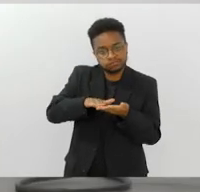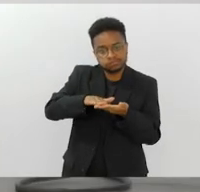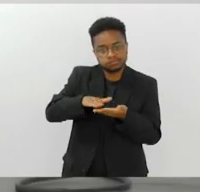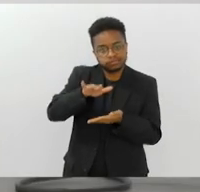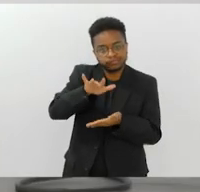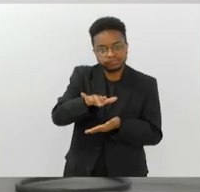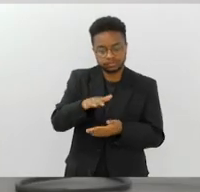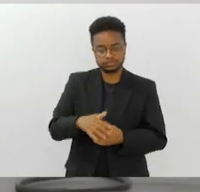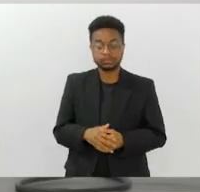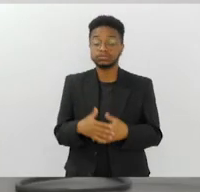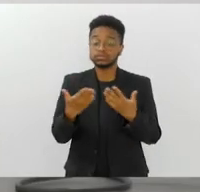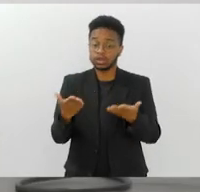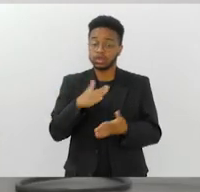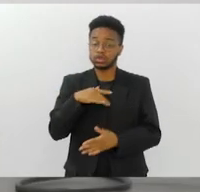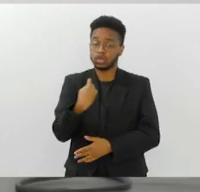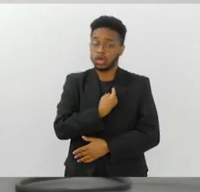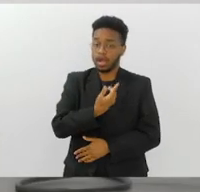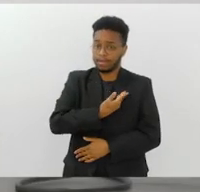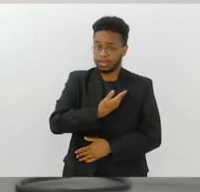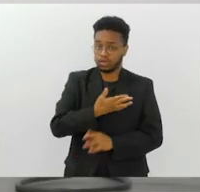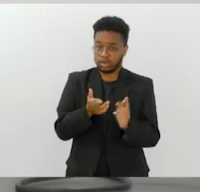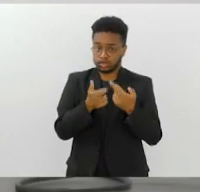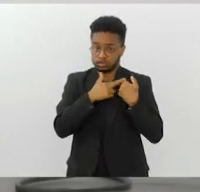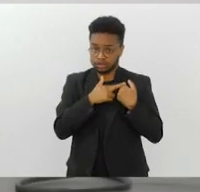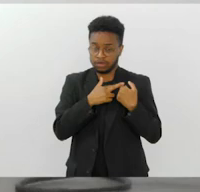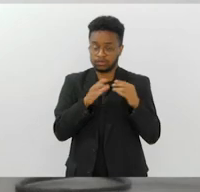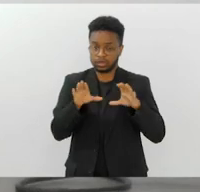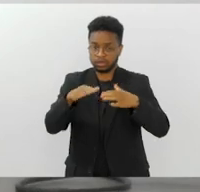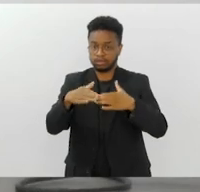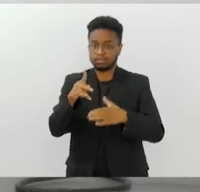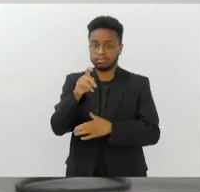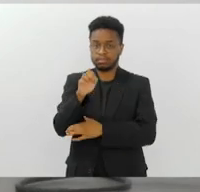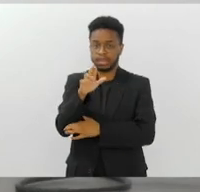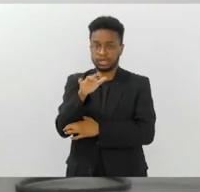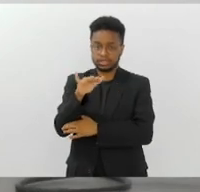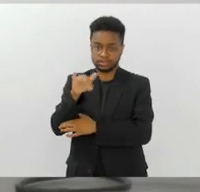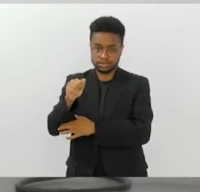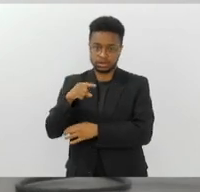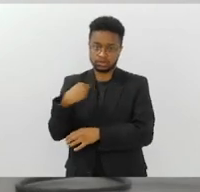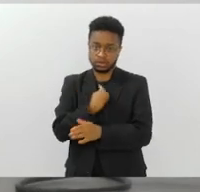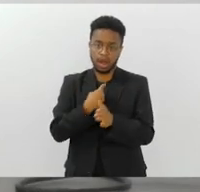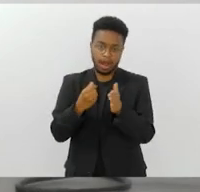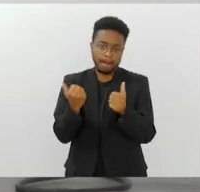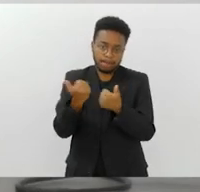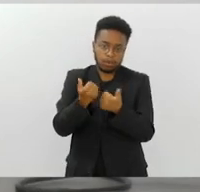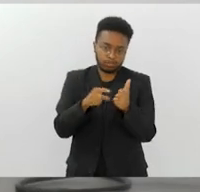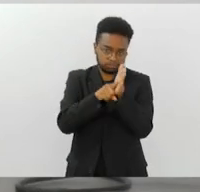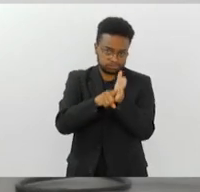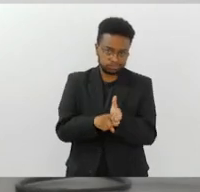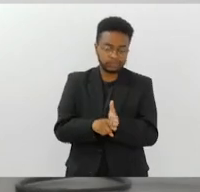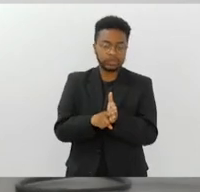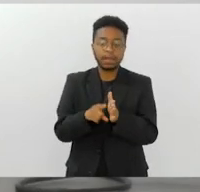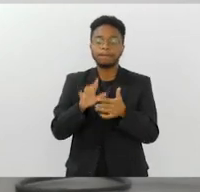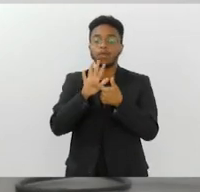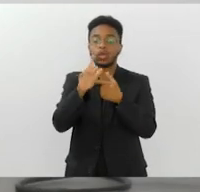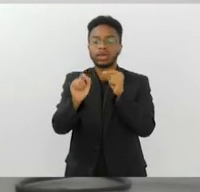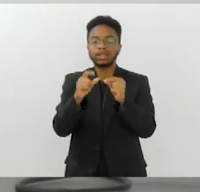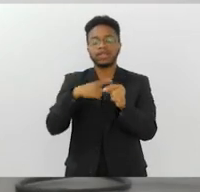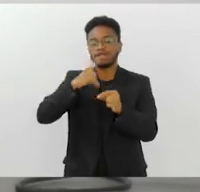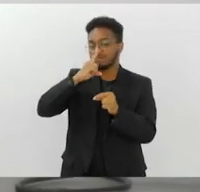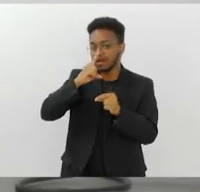os responsáveis da perícia que é um setor que a gente apoia muito falaram Olha isso é um erro que tem que ser